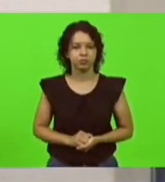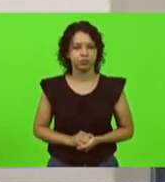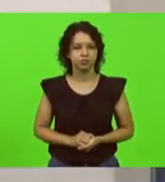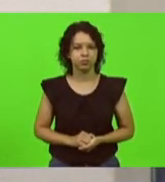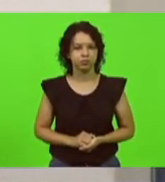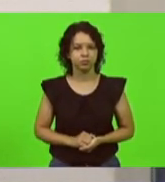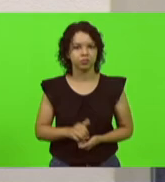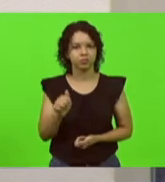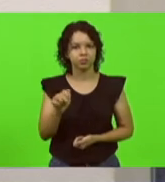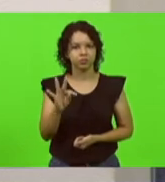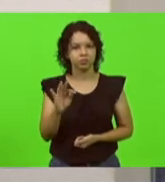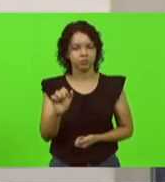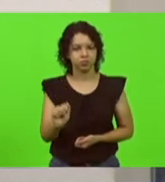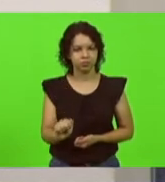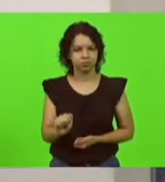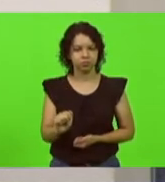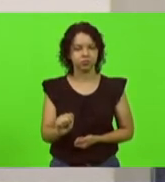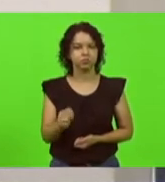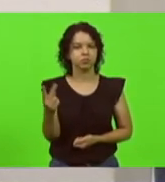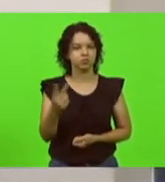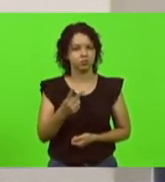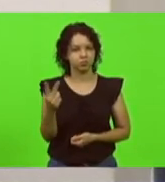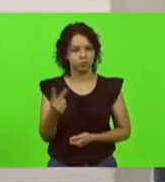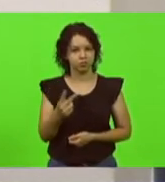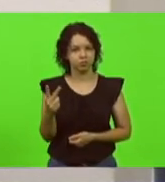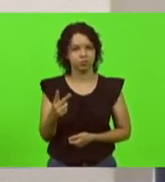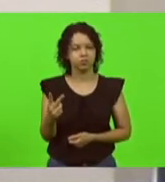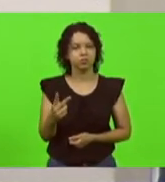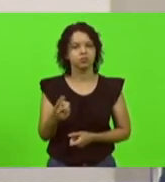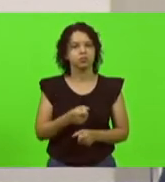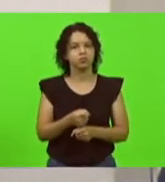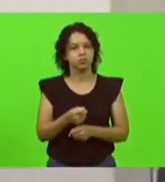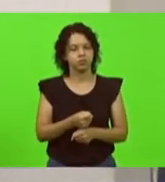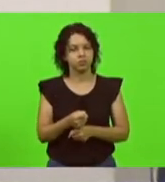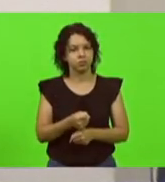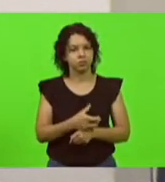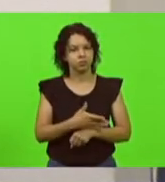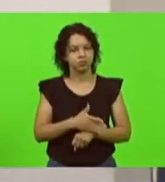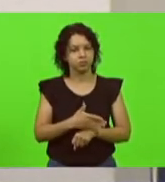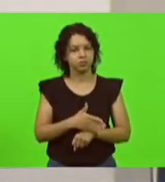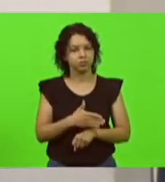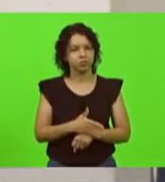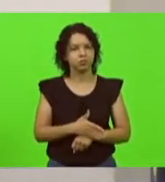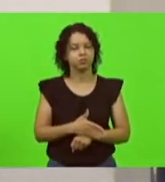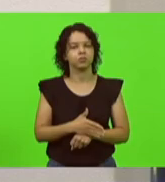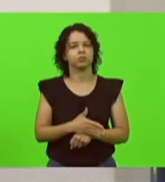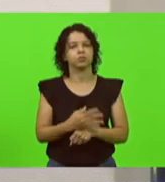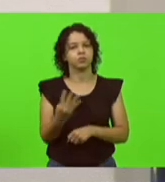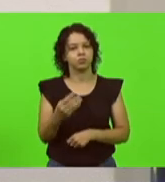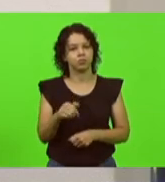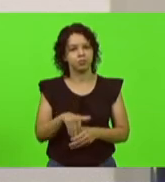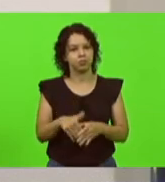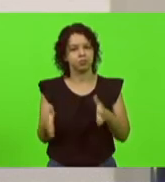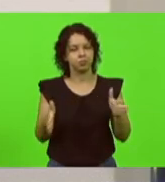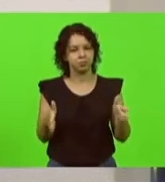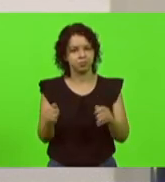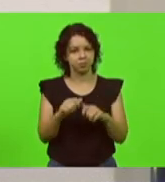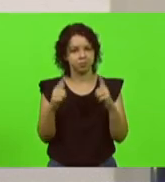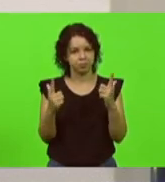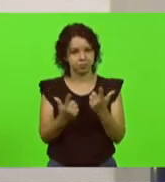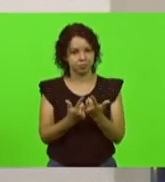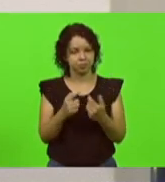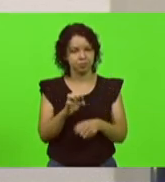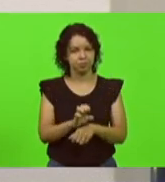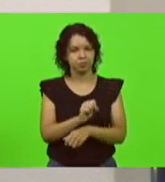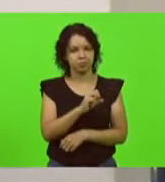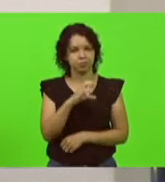Ata da segunda sessão preparatória da quarta sessão legislativa da 19ª legislatura da Assembleia Legislativa do Estado de Santa